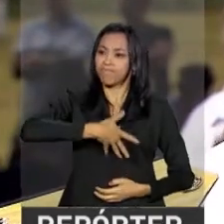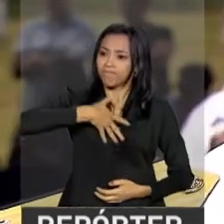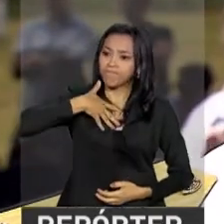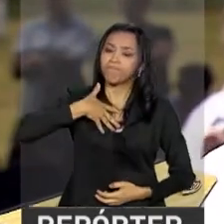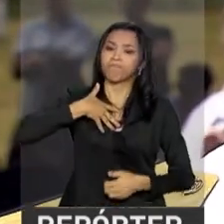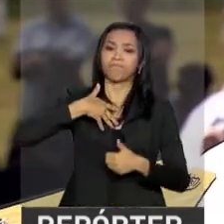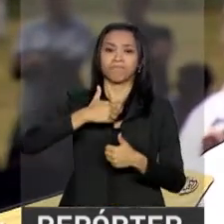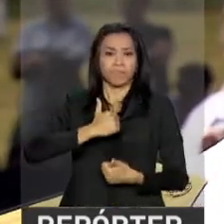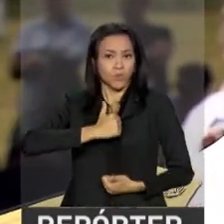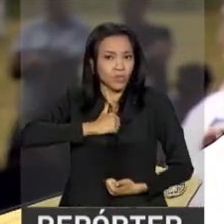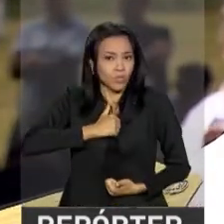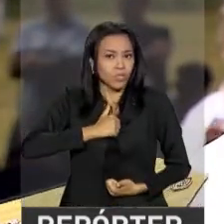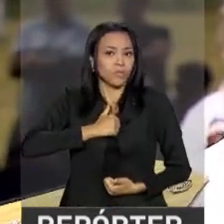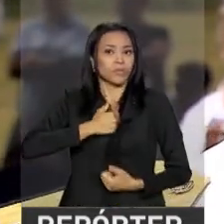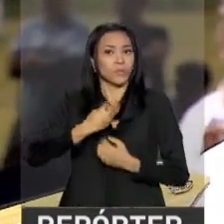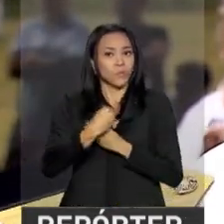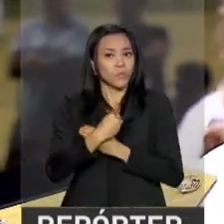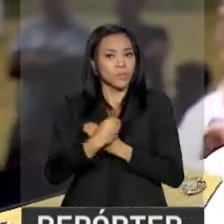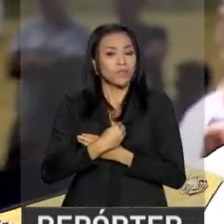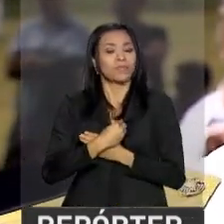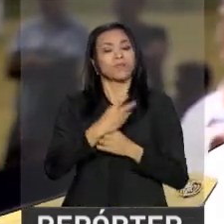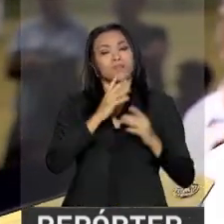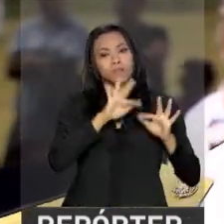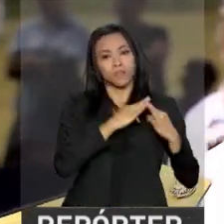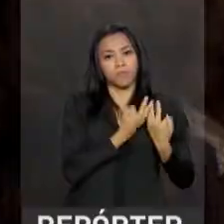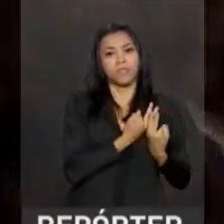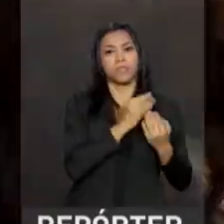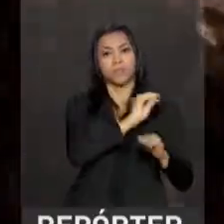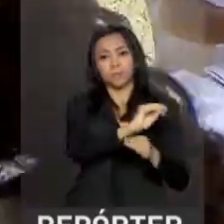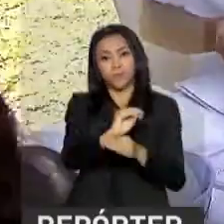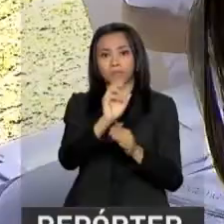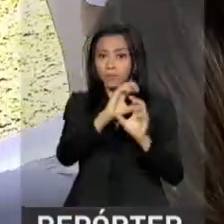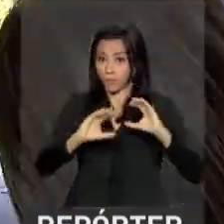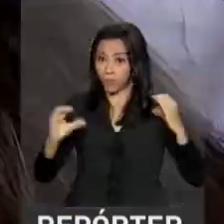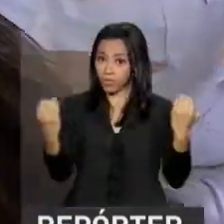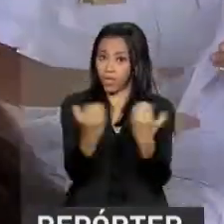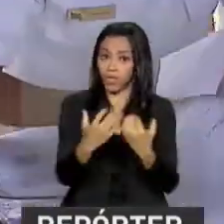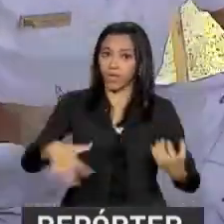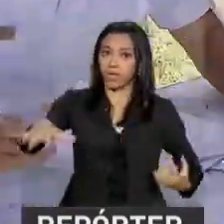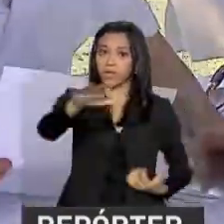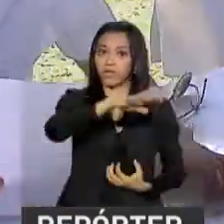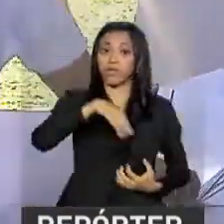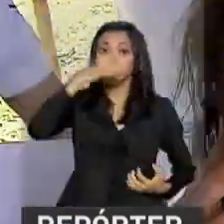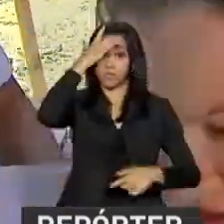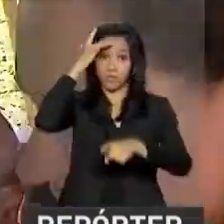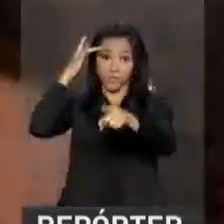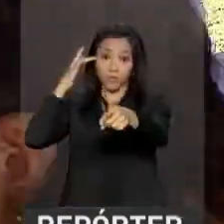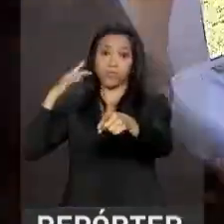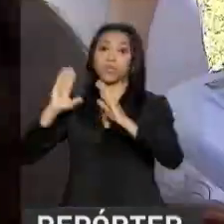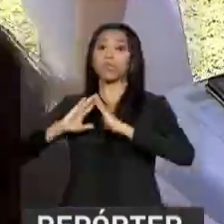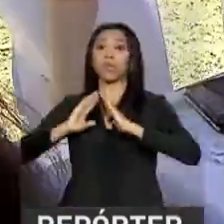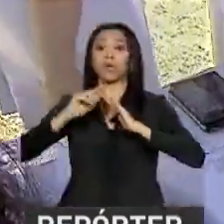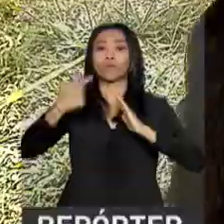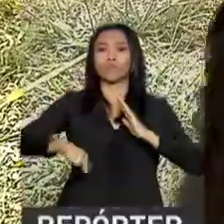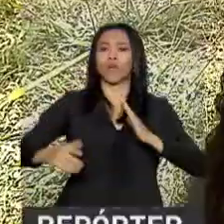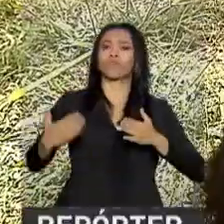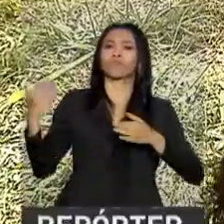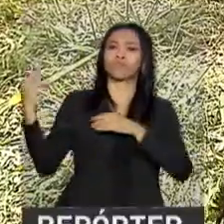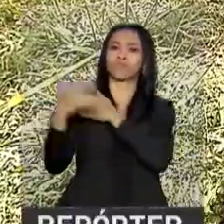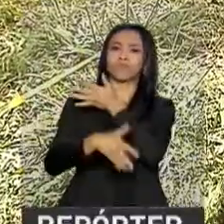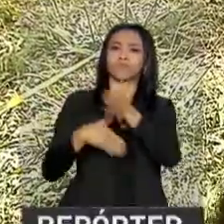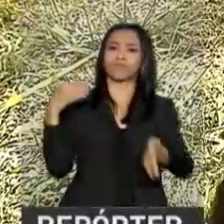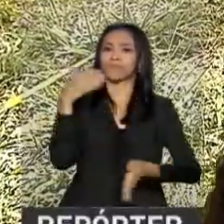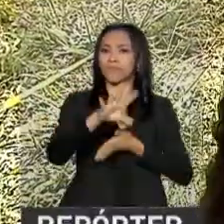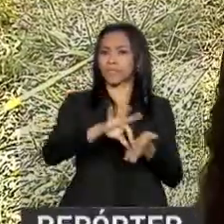autoestima cuidando desse da família da comunidade os moradores da vila e da região já começaram a se inscrever para os cursos